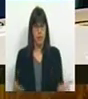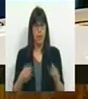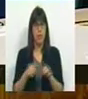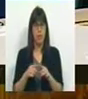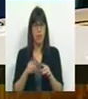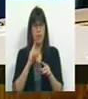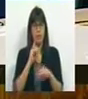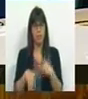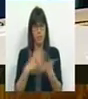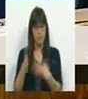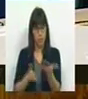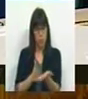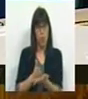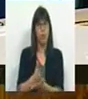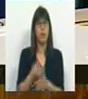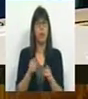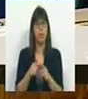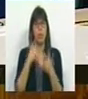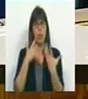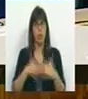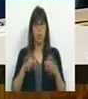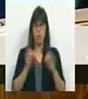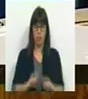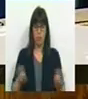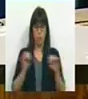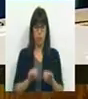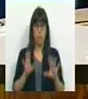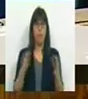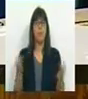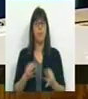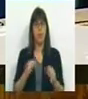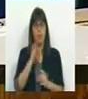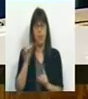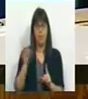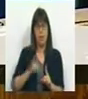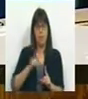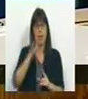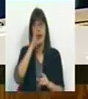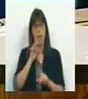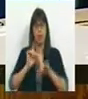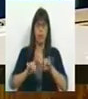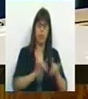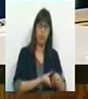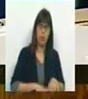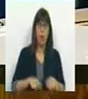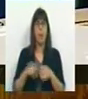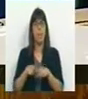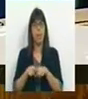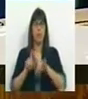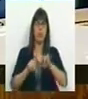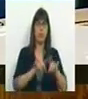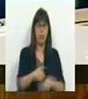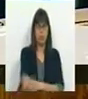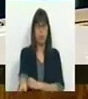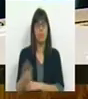onde a linha de continuidade é inequívoca. Apesar dos sucessivos governos, de diversos partidos diferentes,